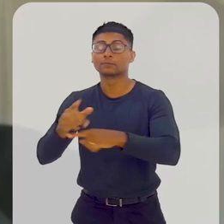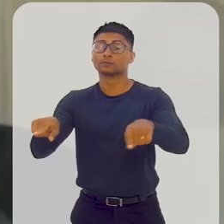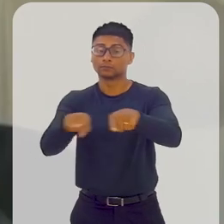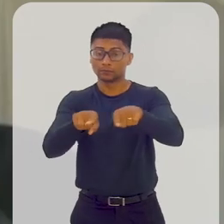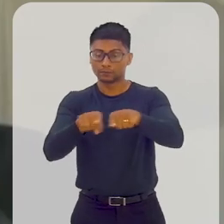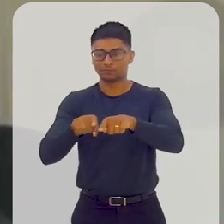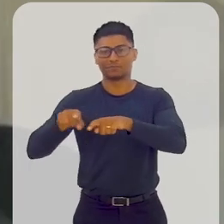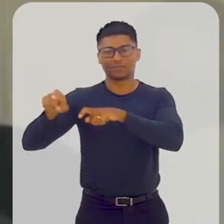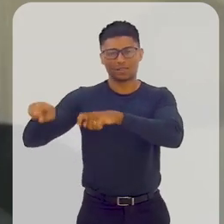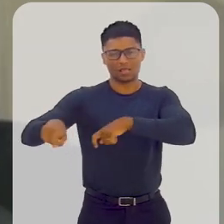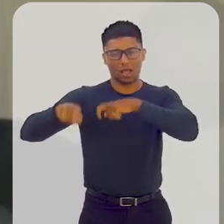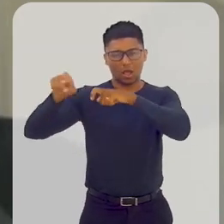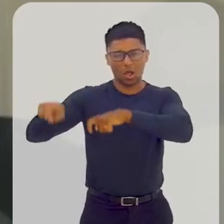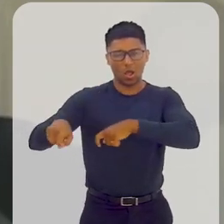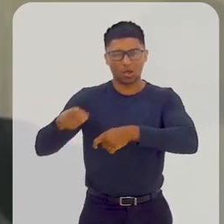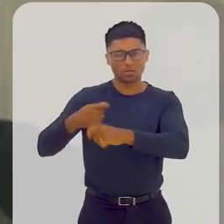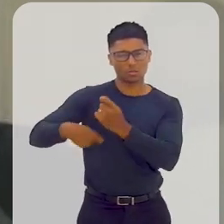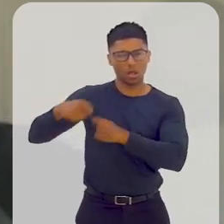né, para o